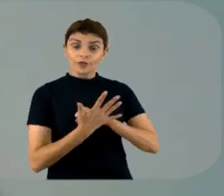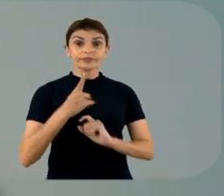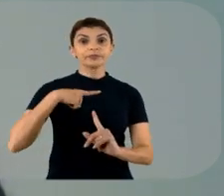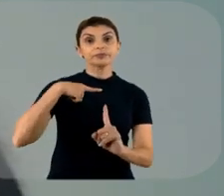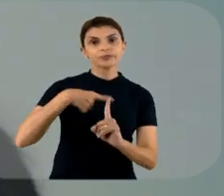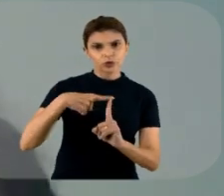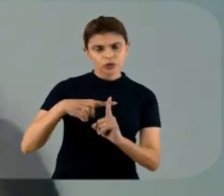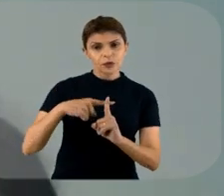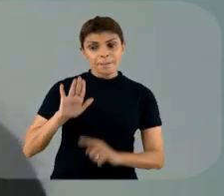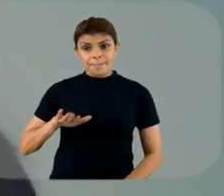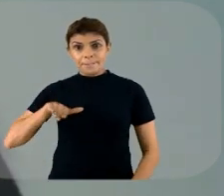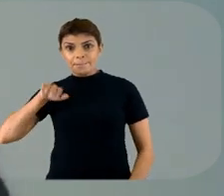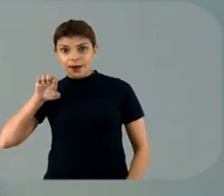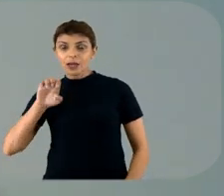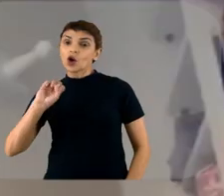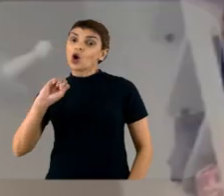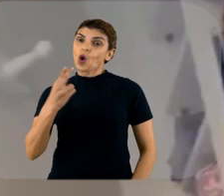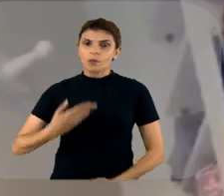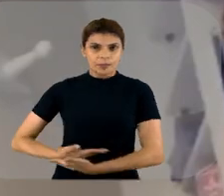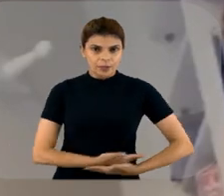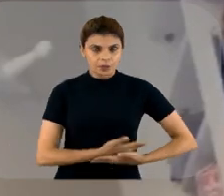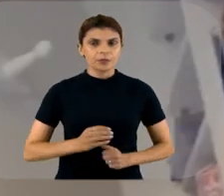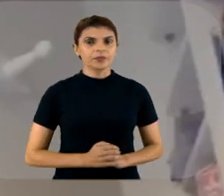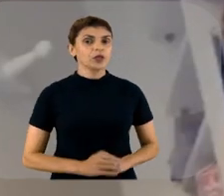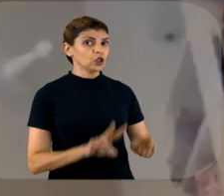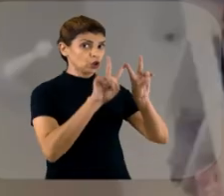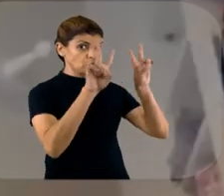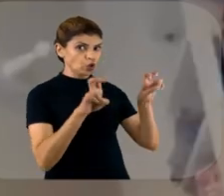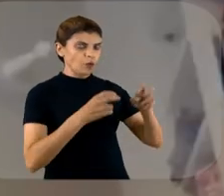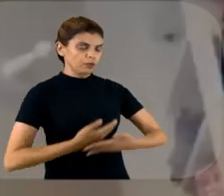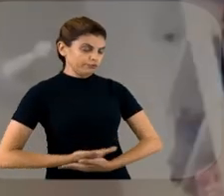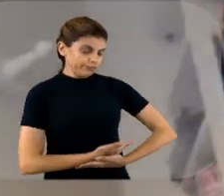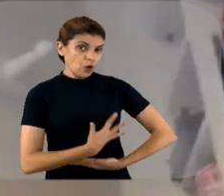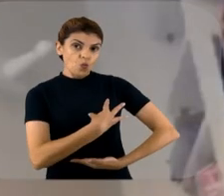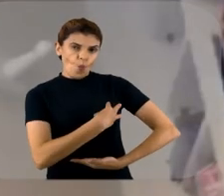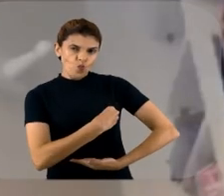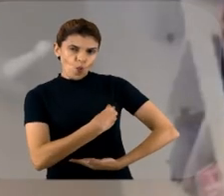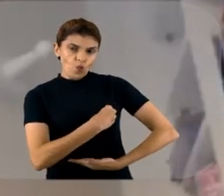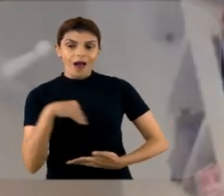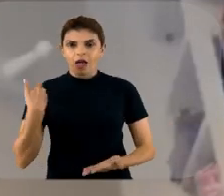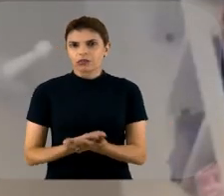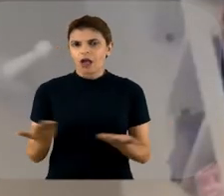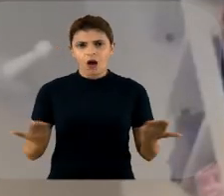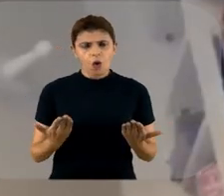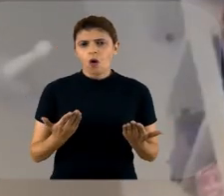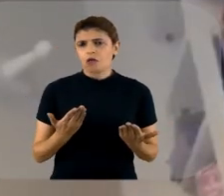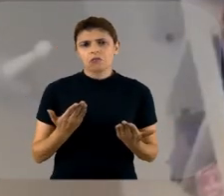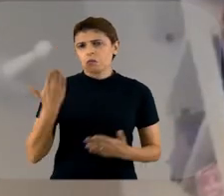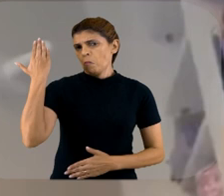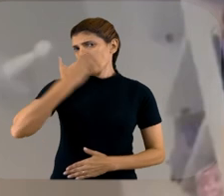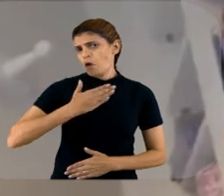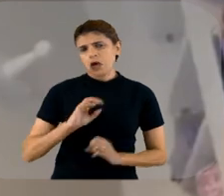positivo da mãe ou do RN eh com relação à amamentação até o momento não existe nenhuma evidência